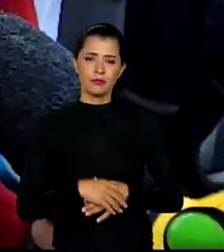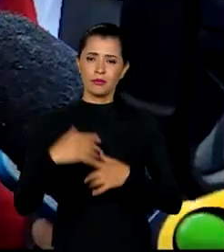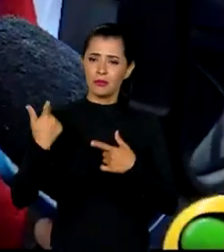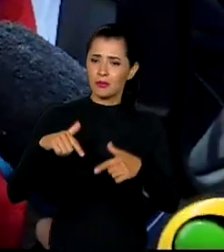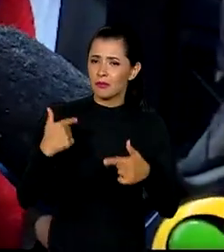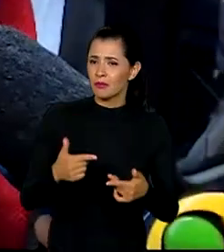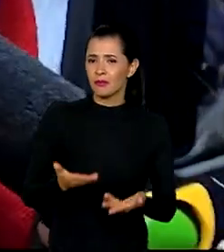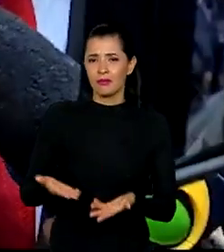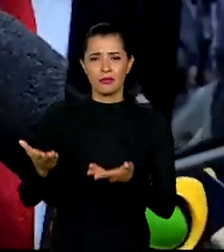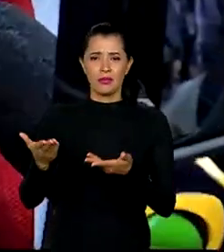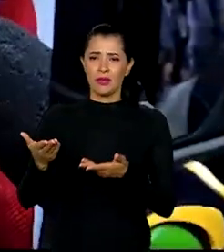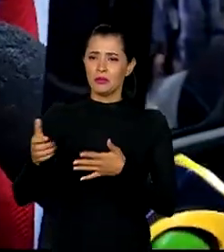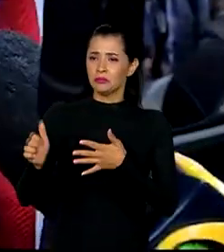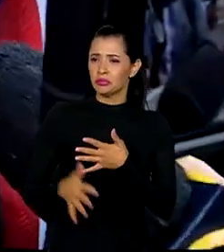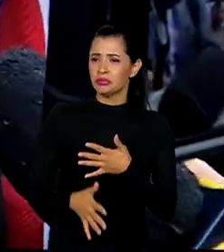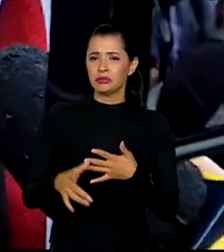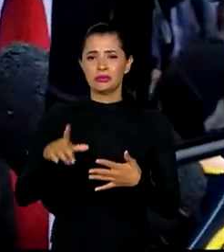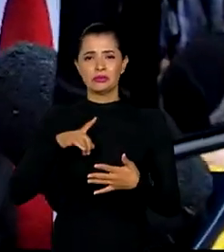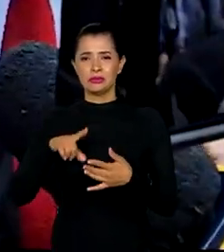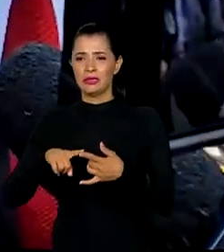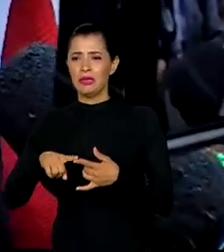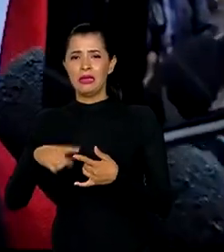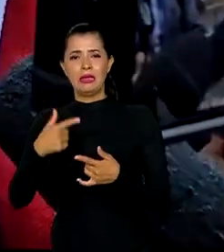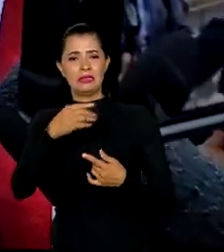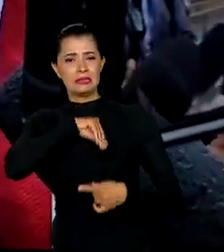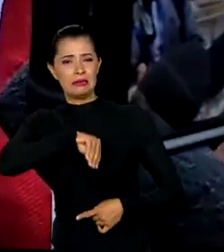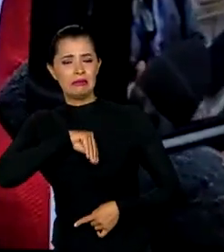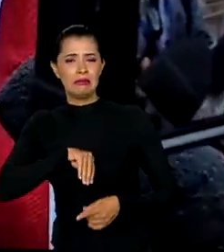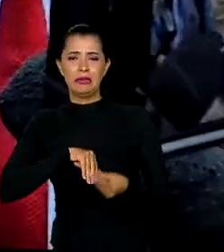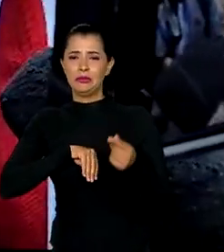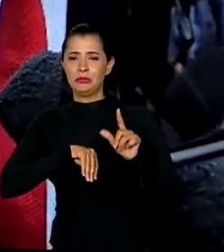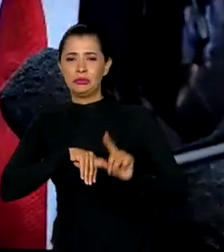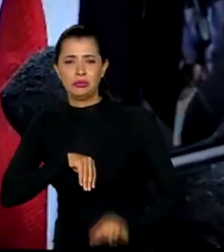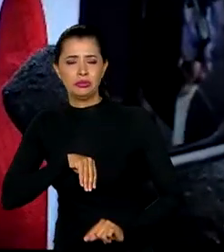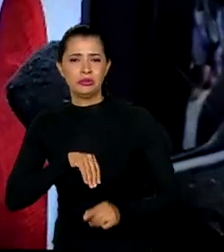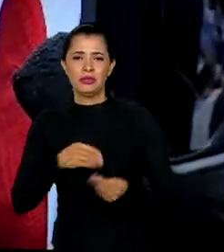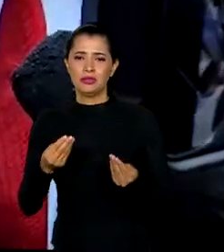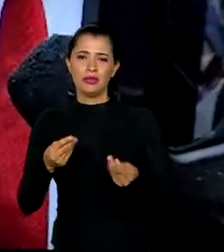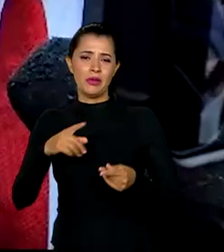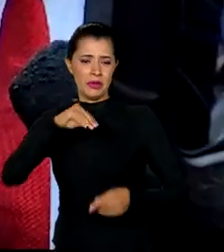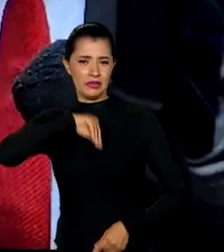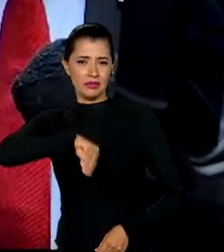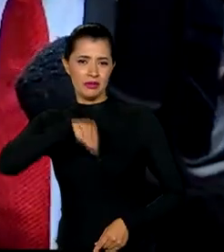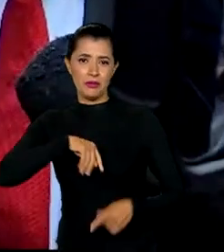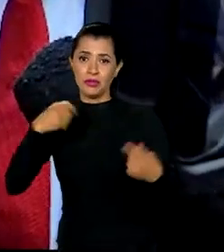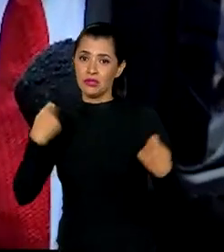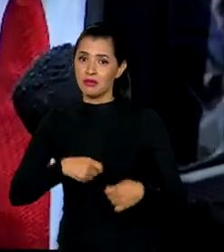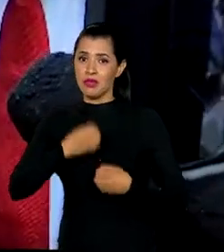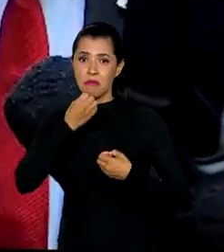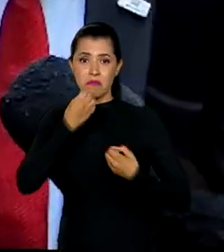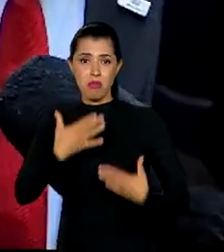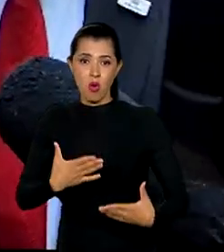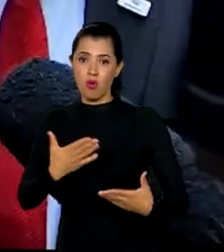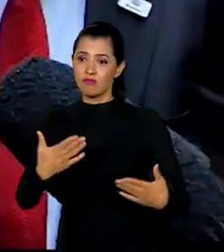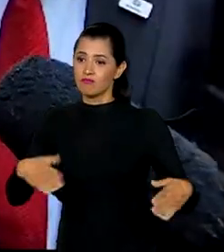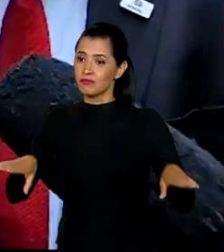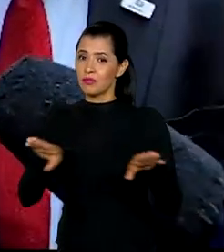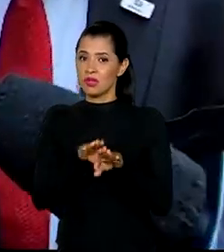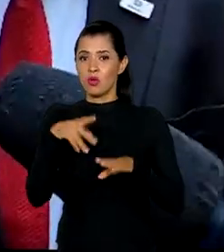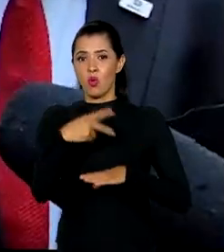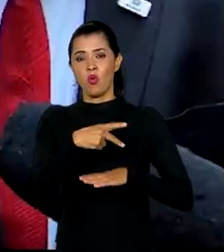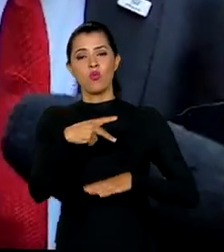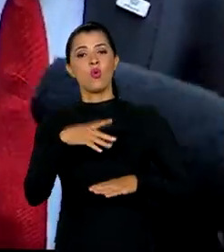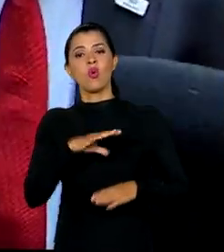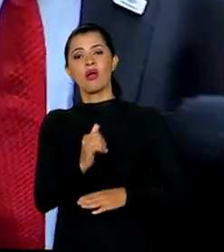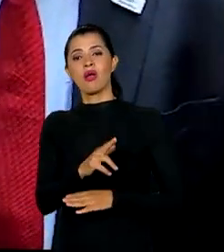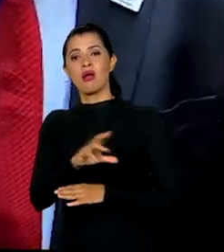precário, quanto trabalho precarizado, salário baixo, ou seja, o salário tem que ser bom, tem que ser compatível com a função